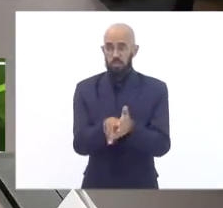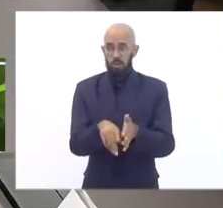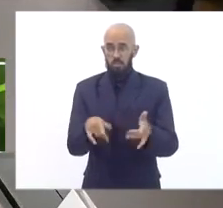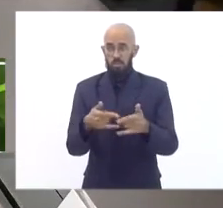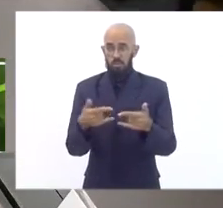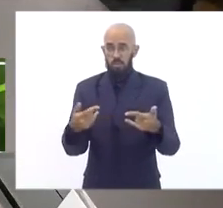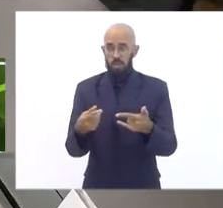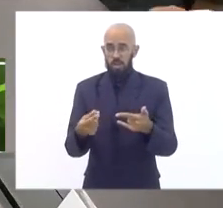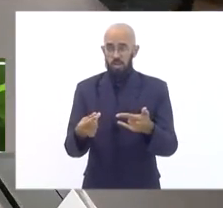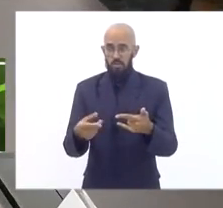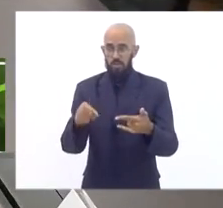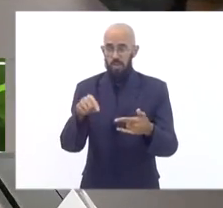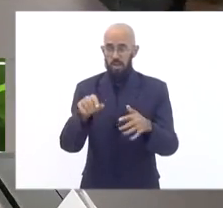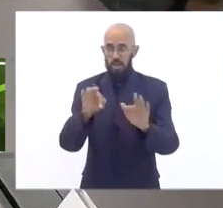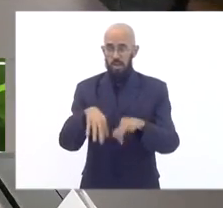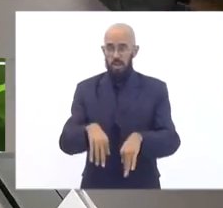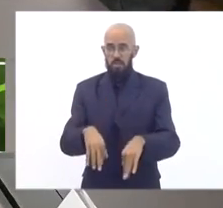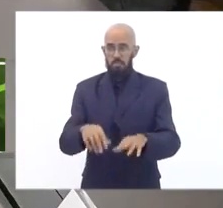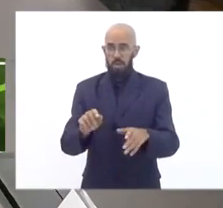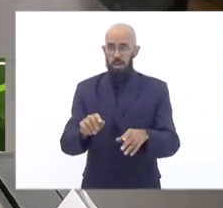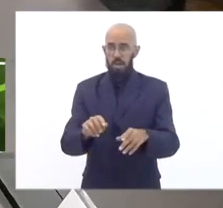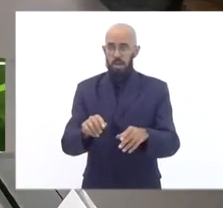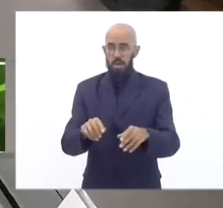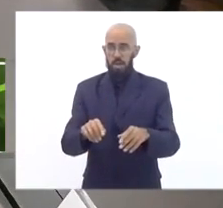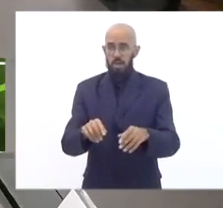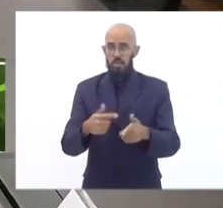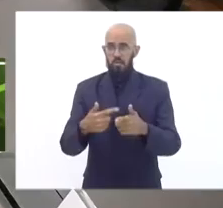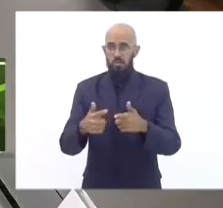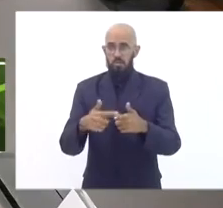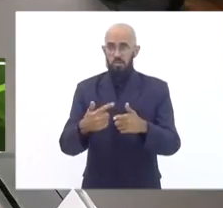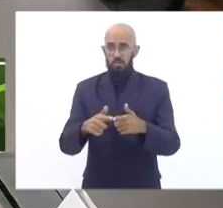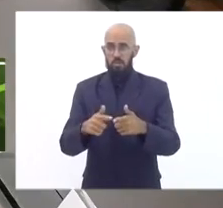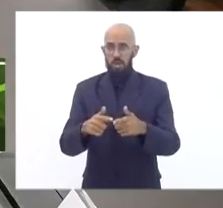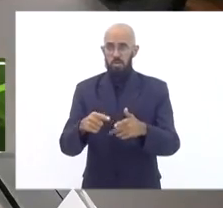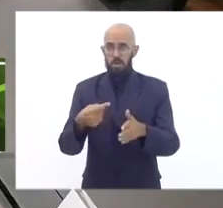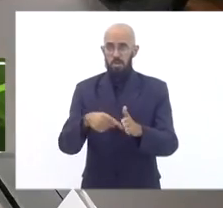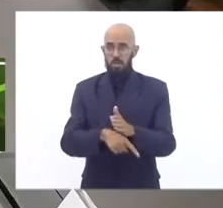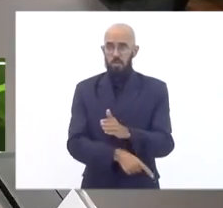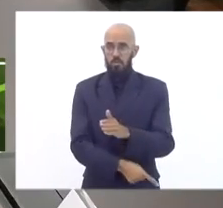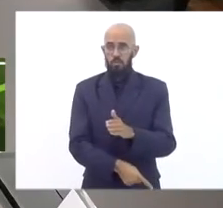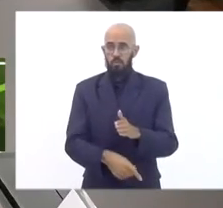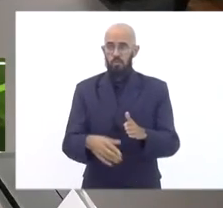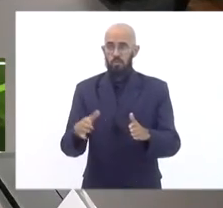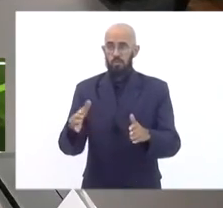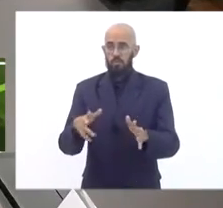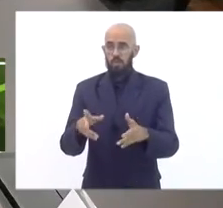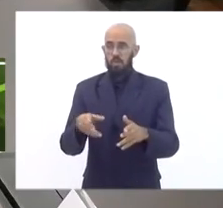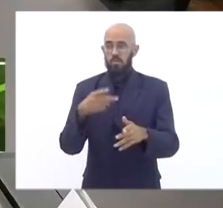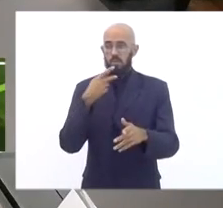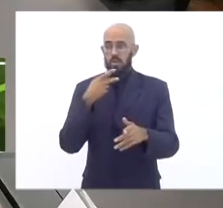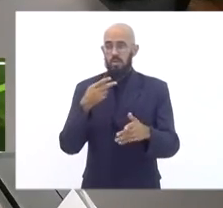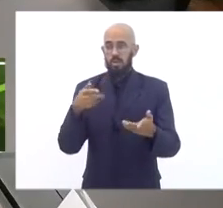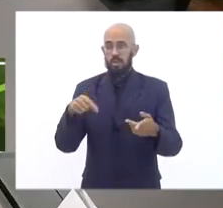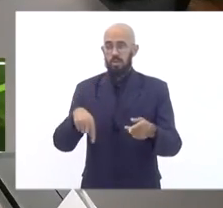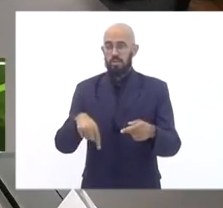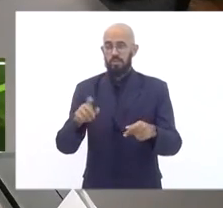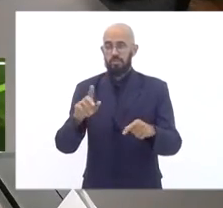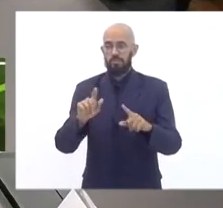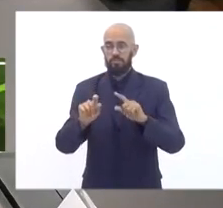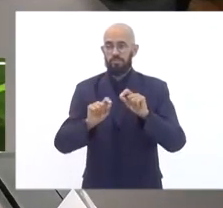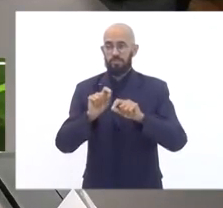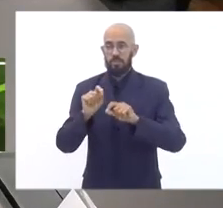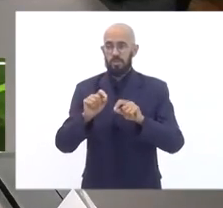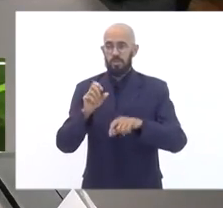problema na raiz, que seria, então, a repactuação do próprio índice. Né? Como foi dito aqui, se a gente mantivesse o IGP-M